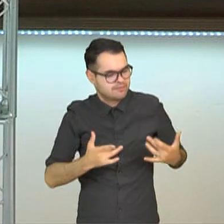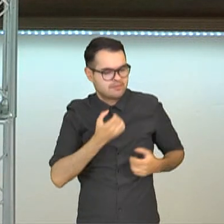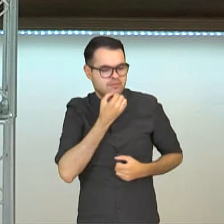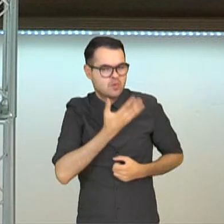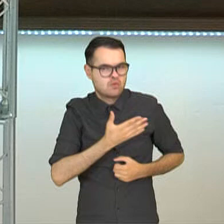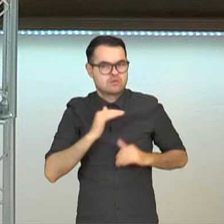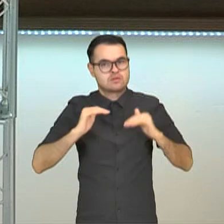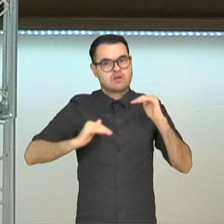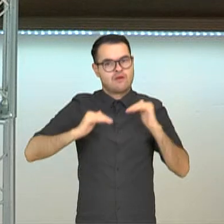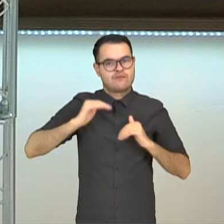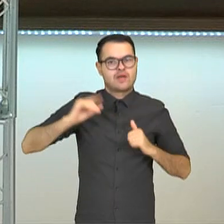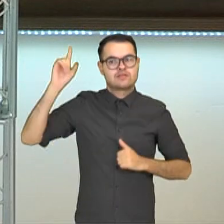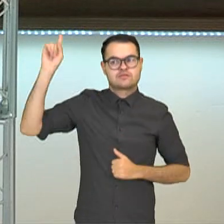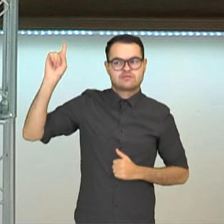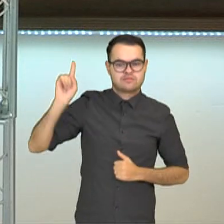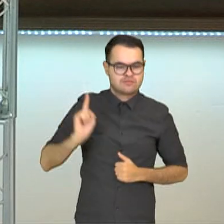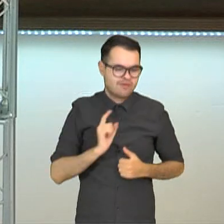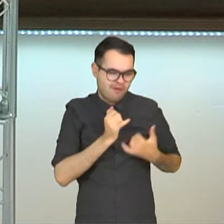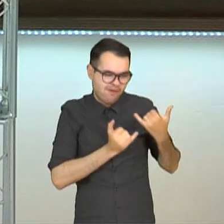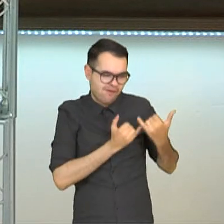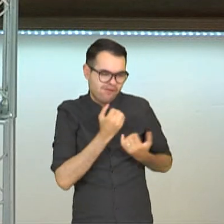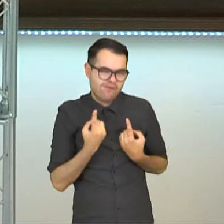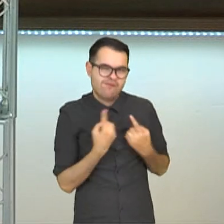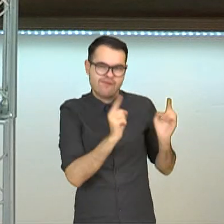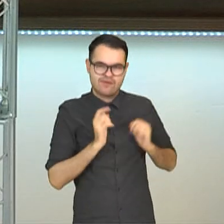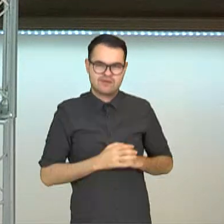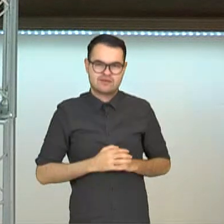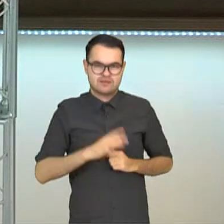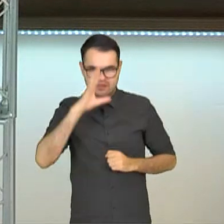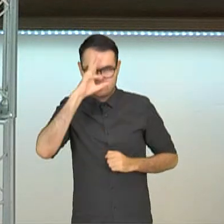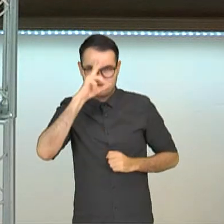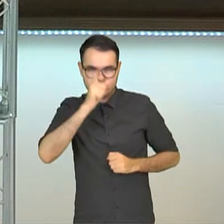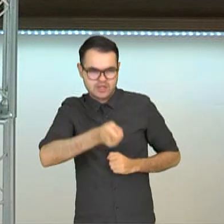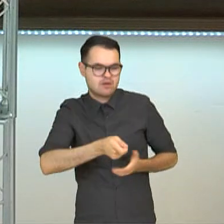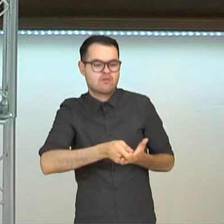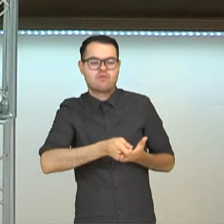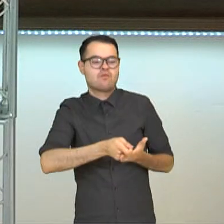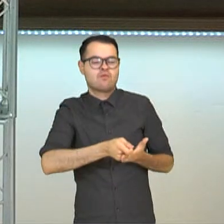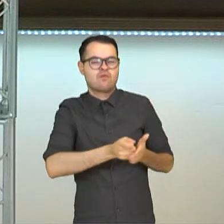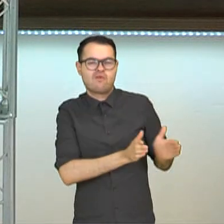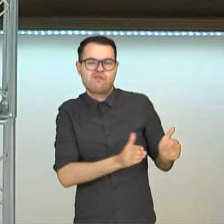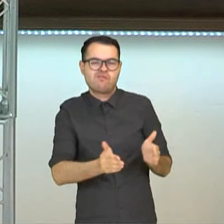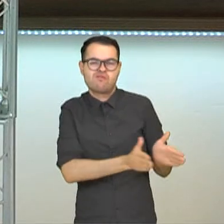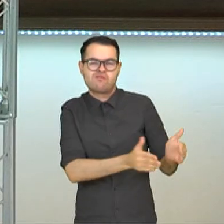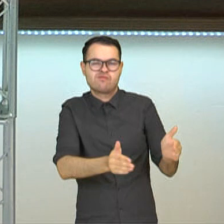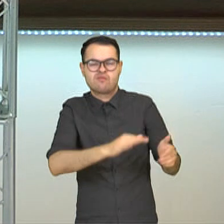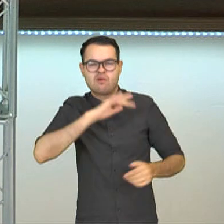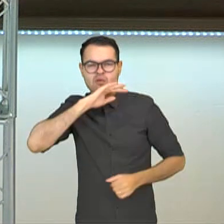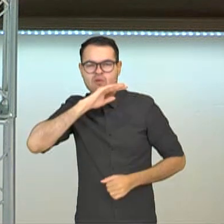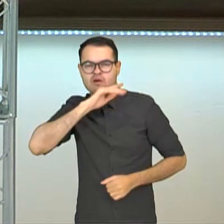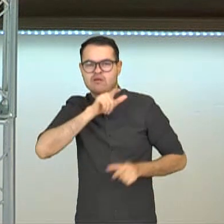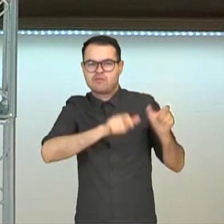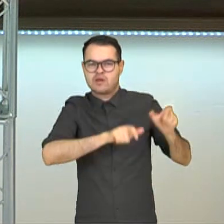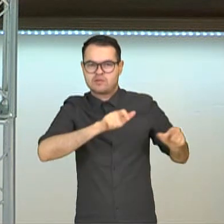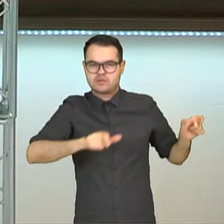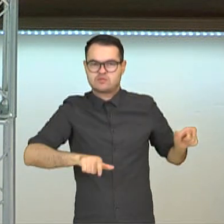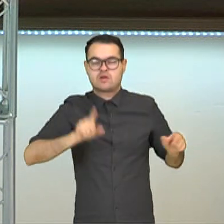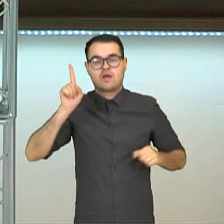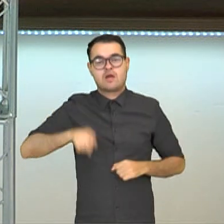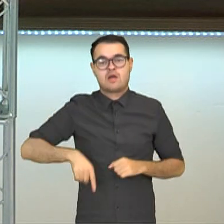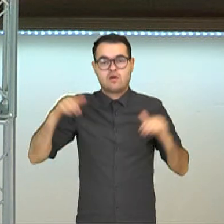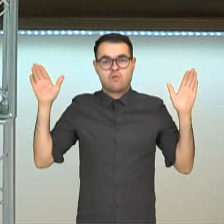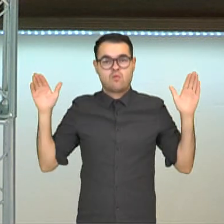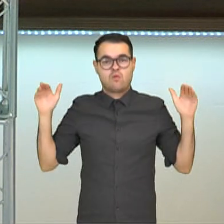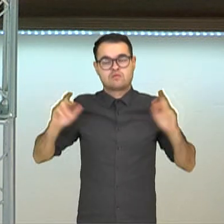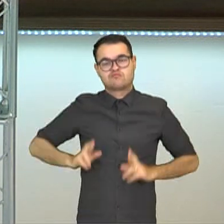anjo brincalhão ou um anjo que determinaria um caminho não tão bom para as pessoas. Remete a um anjo diferente,